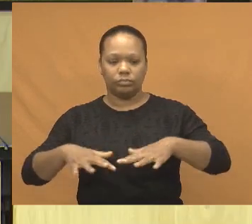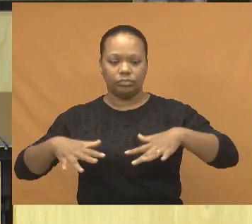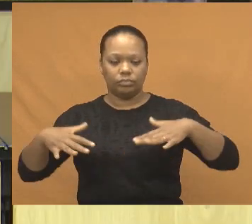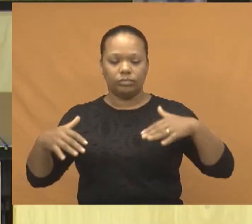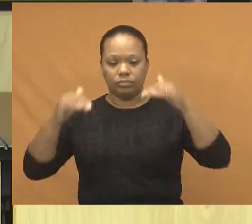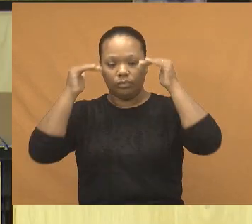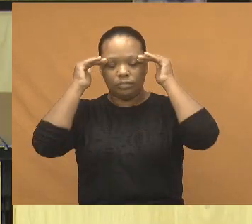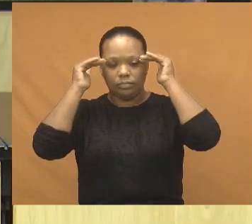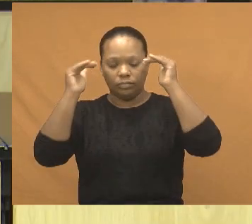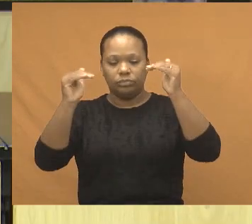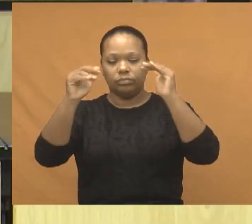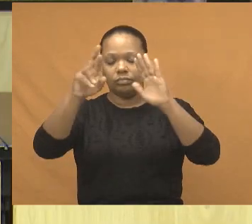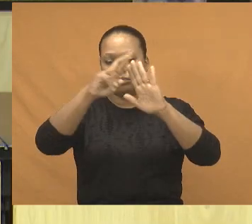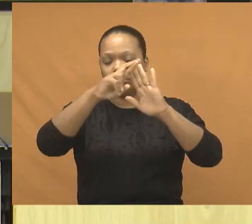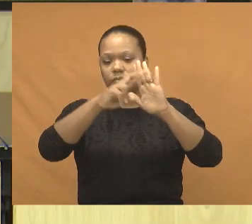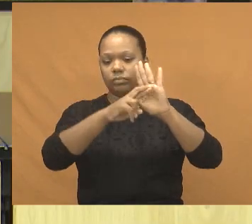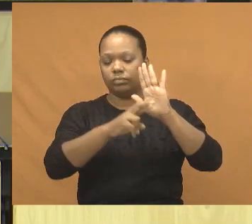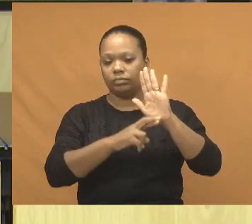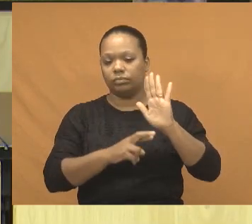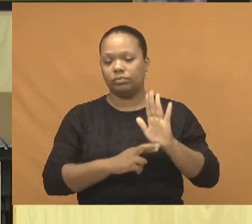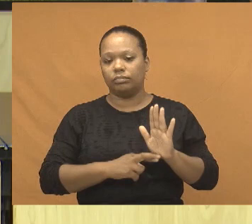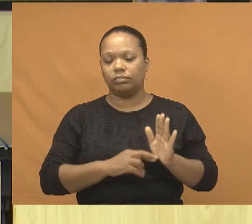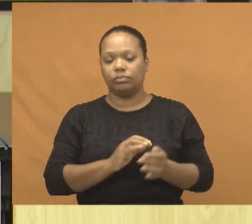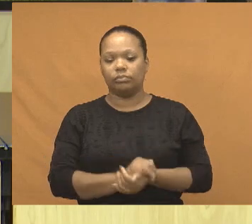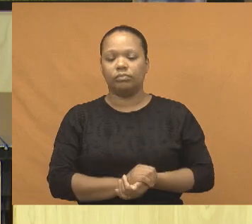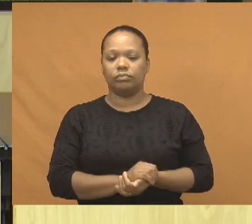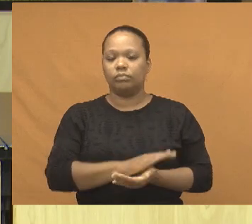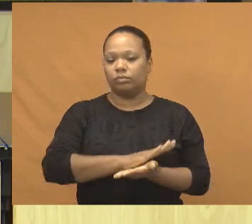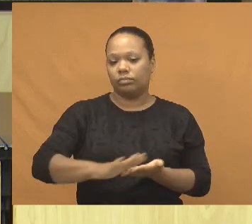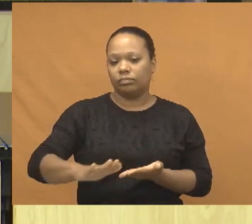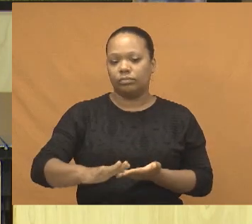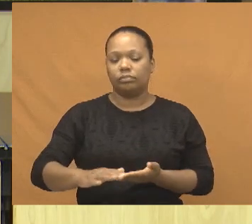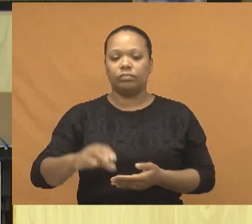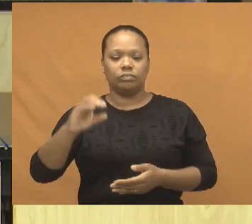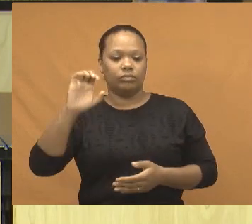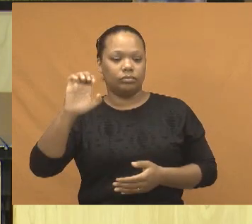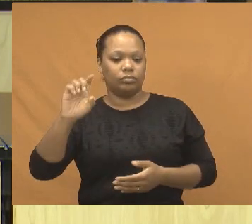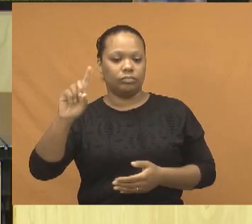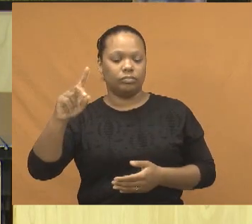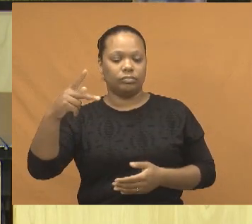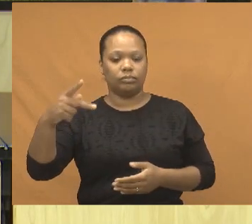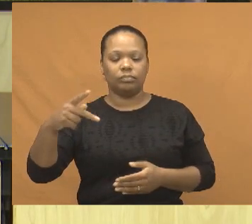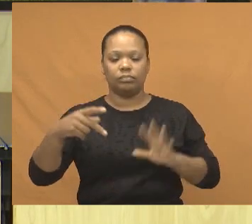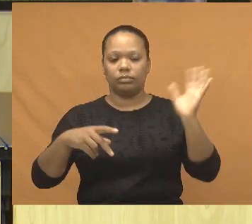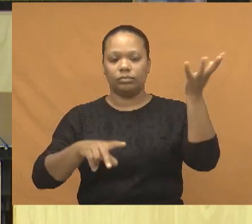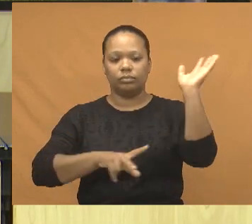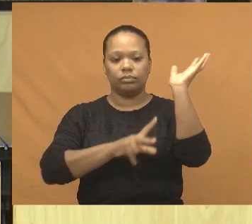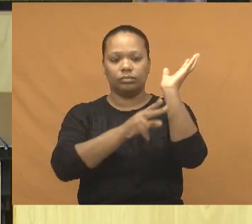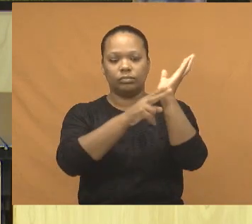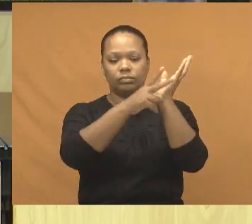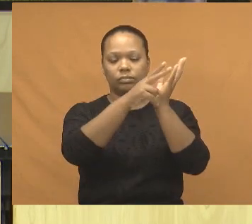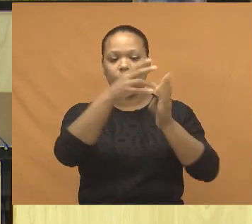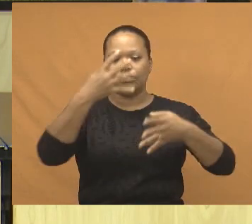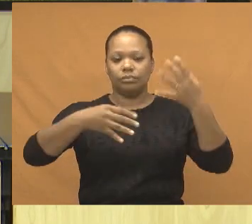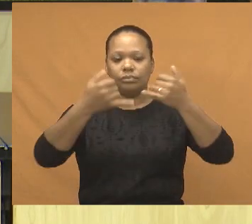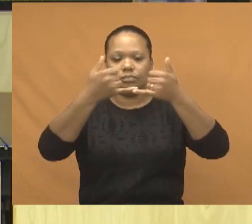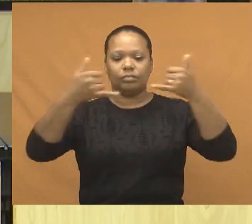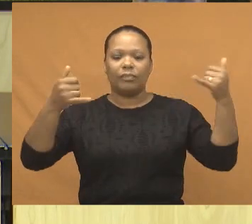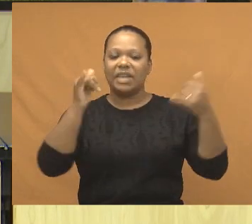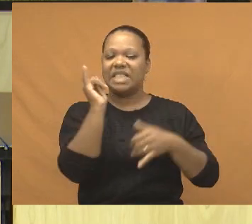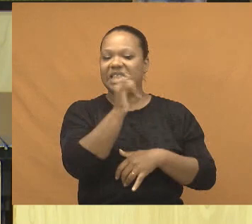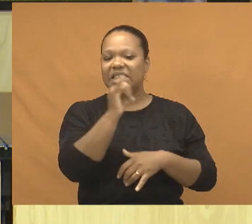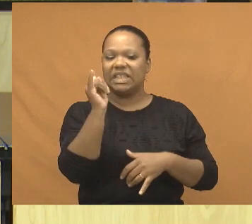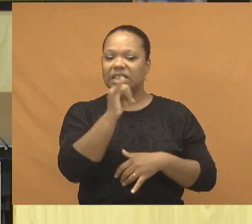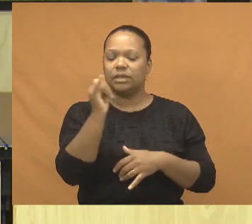as formalidades regimentais, seja oficiado a EDP, solicitando poda de árvores cujos galhos se entrelaçam à fiação da